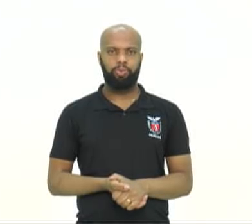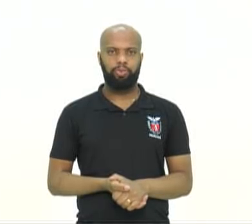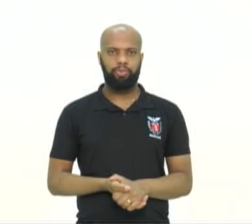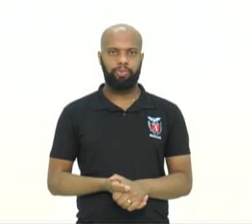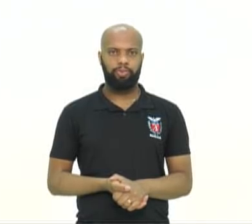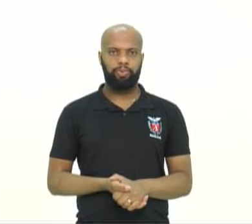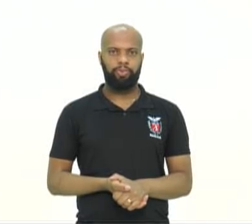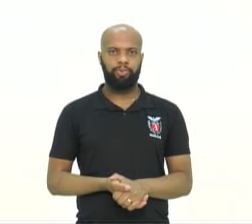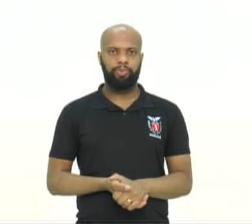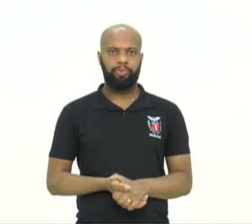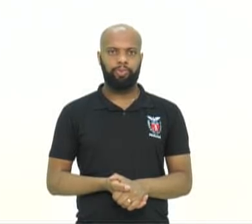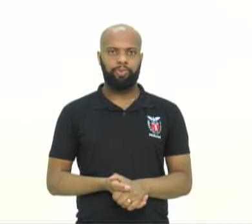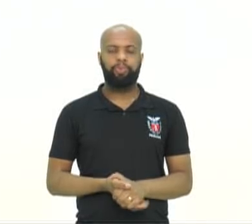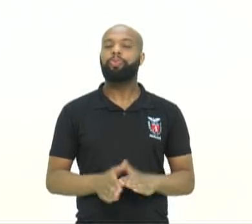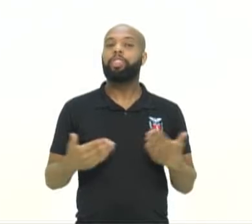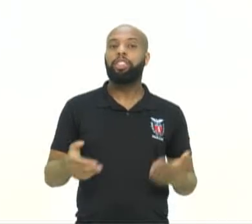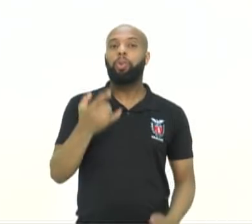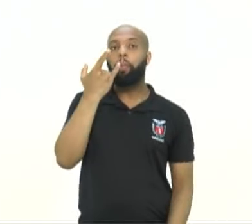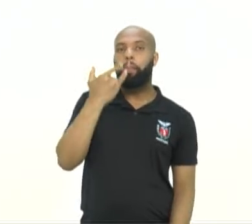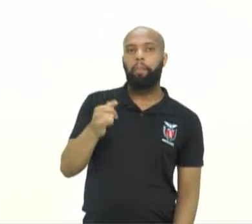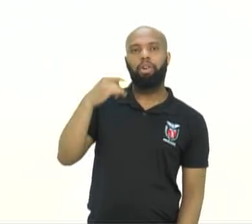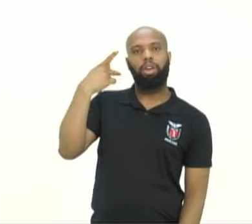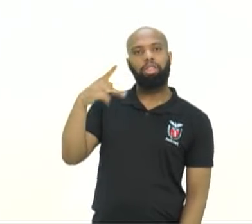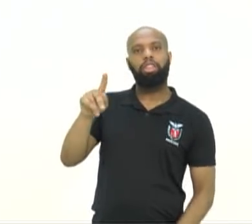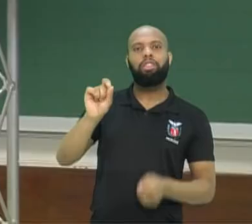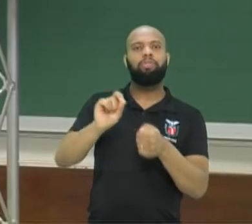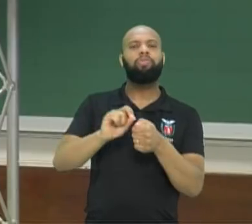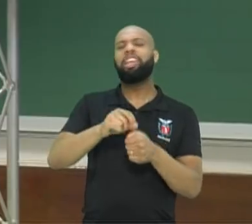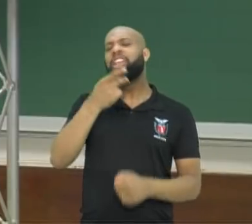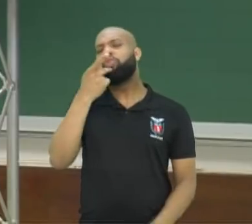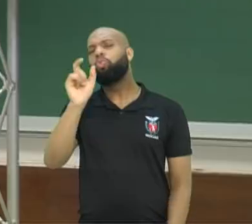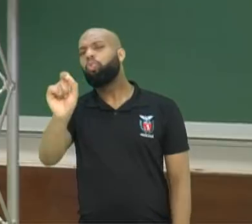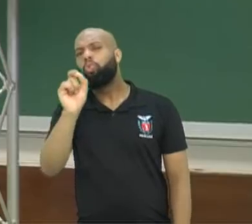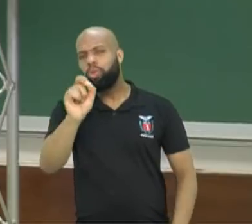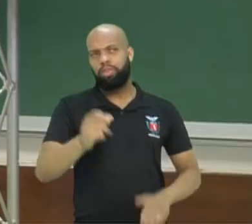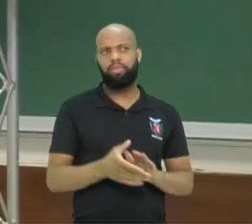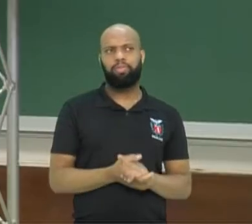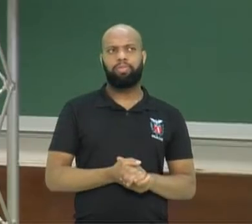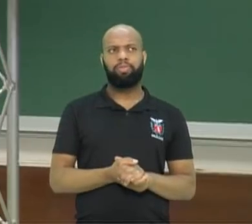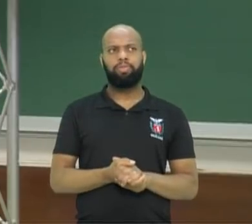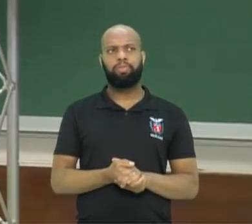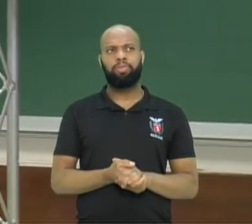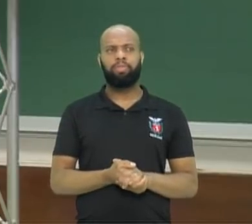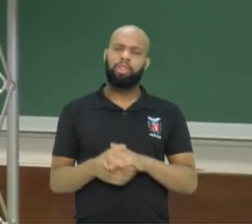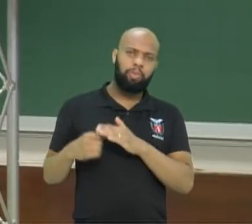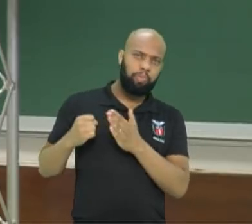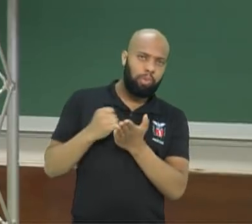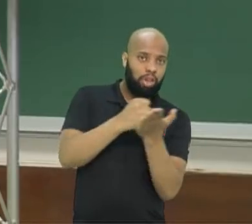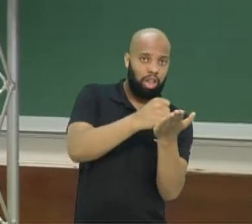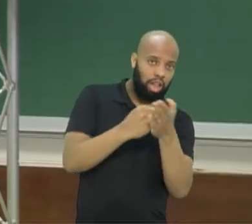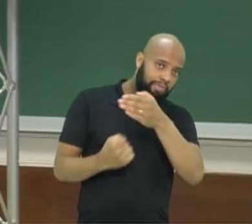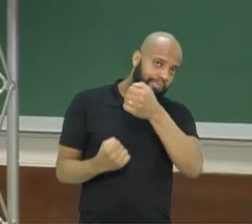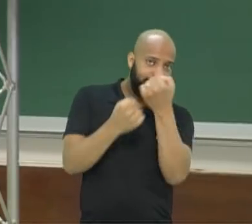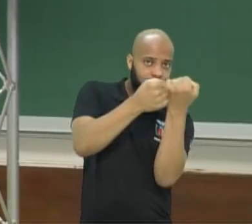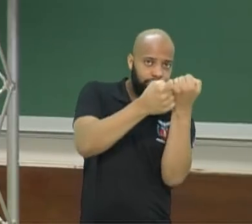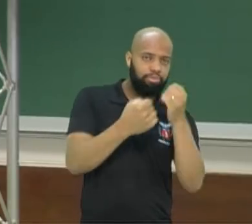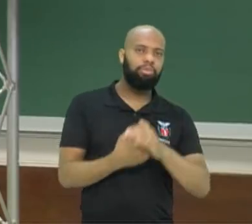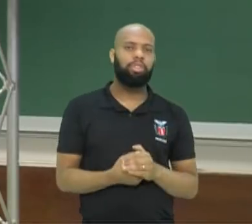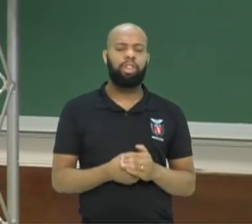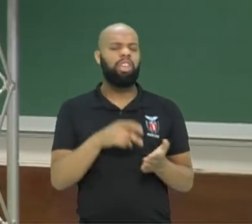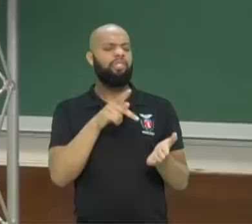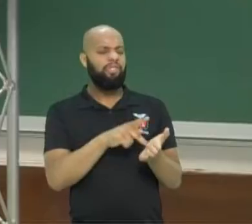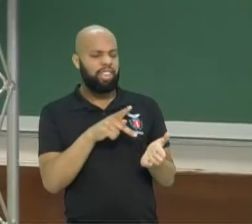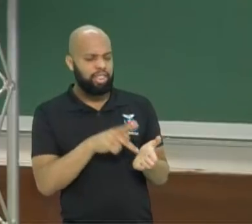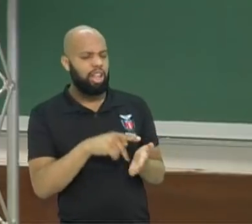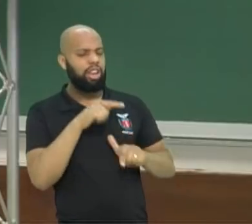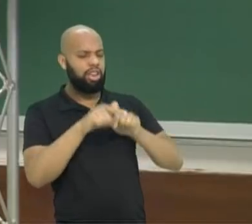life, she says. Então o pai dela, o que ele falava, será? Será que ele apoiava? Será que ele fala, não, realmente